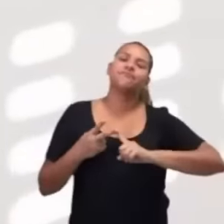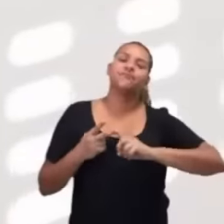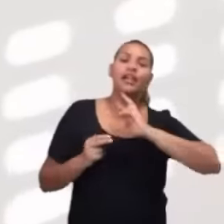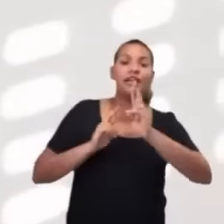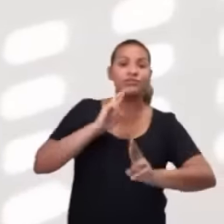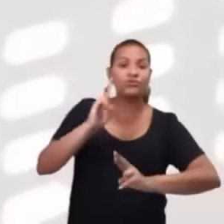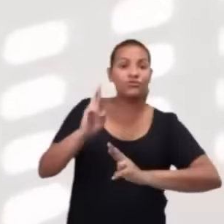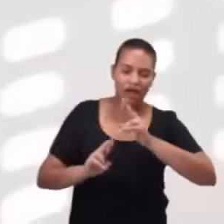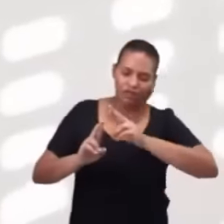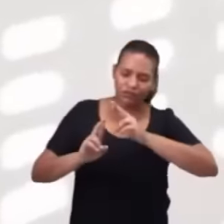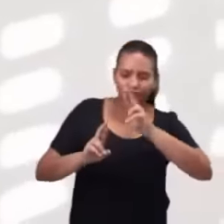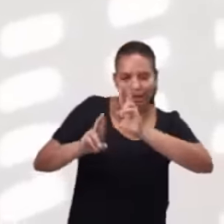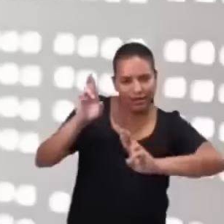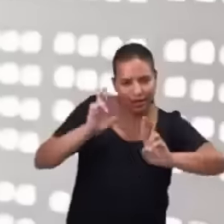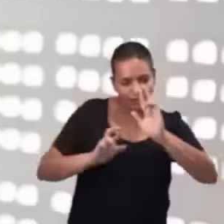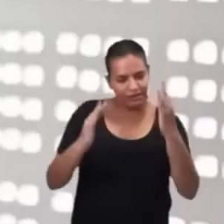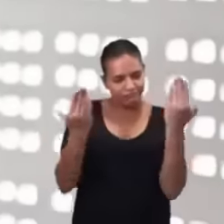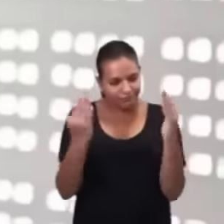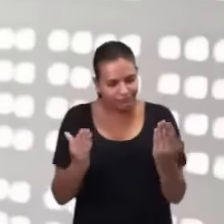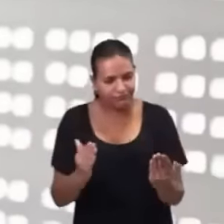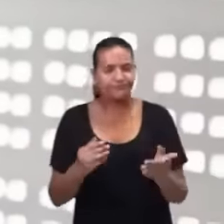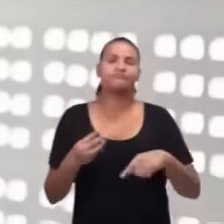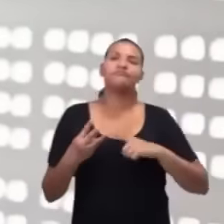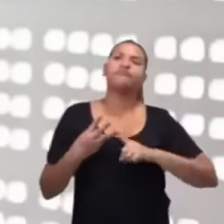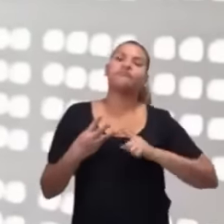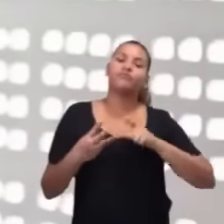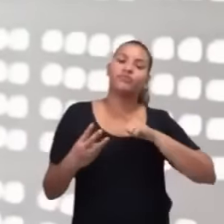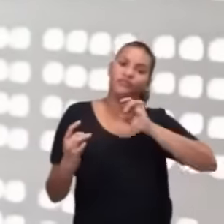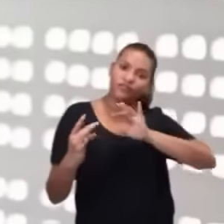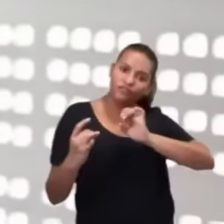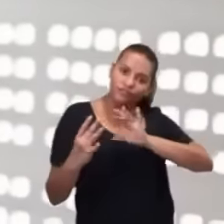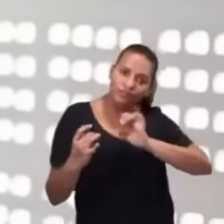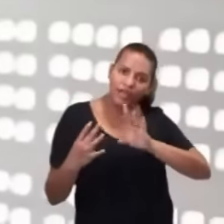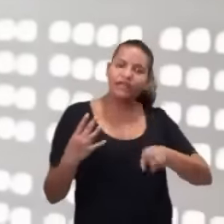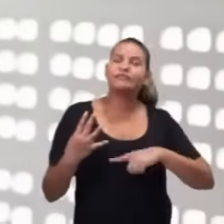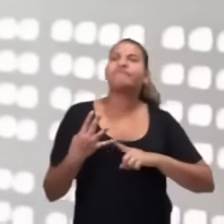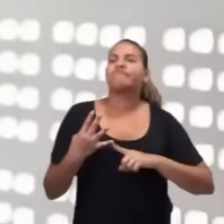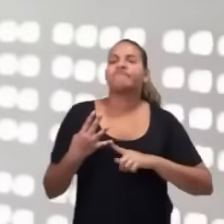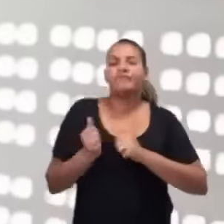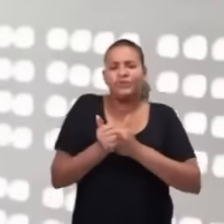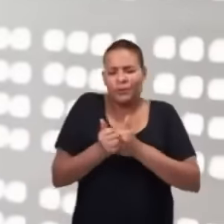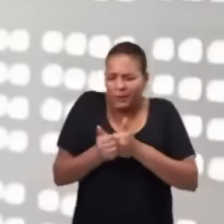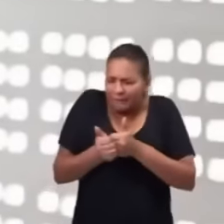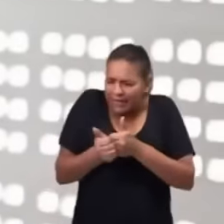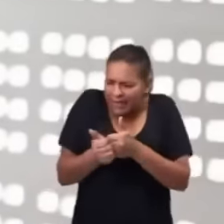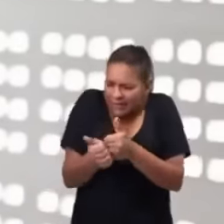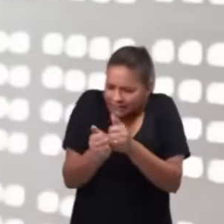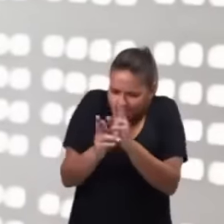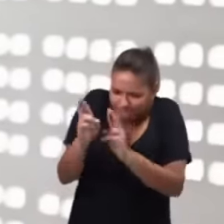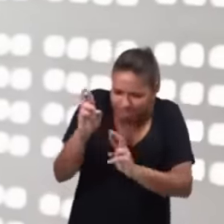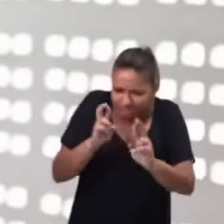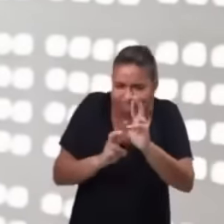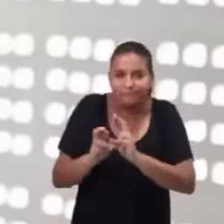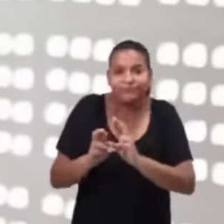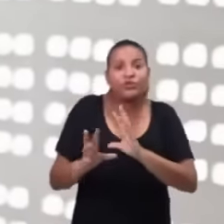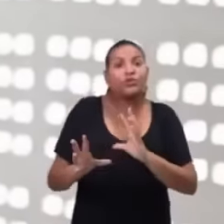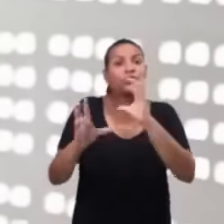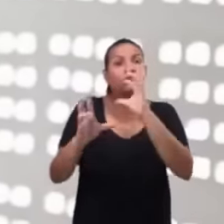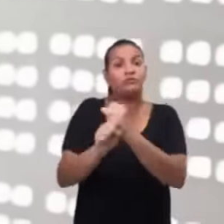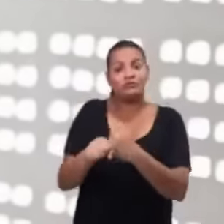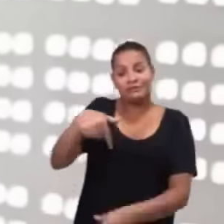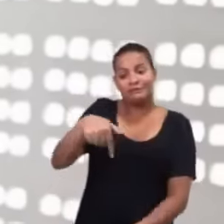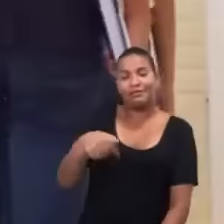visitamos escola, nós damos feedback, nós temos um acompanhamento e um monitoramento no miudinho com os nossos